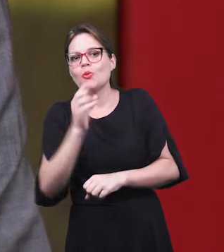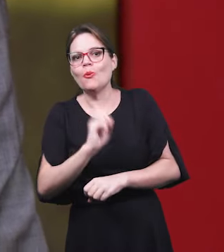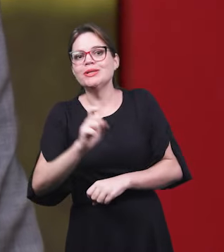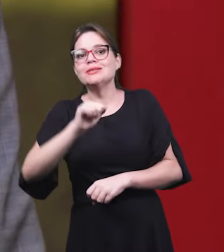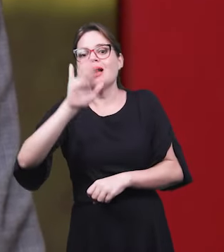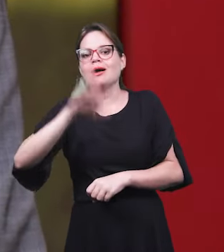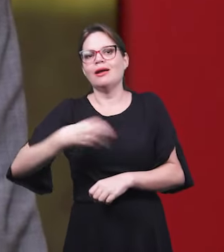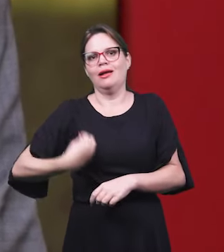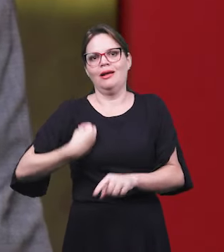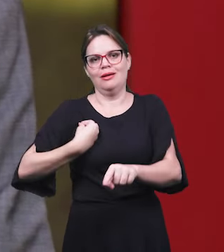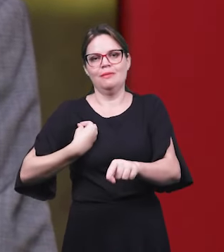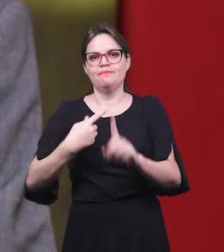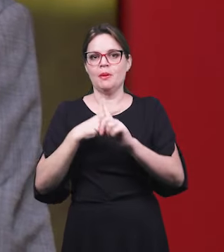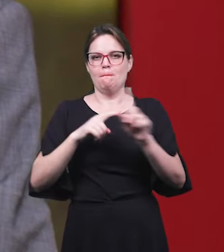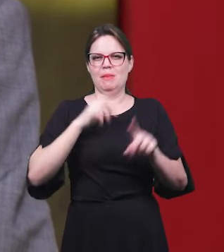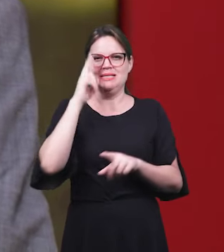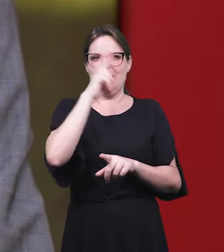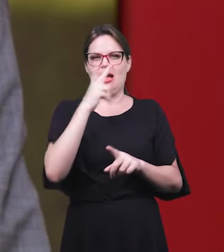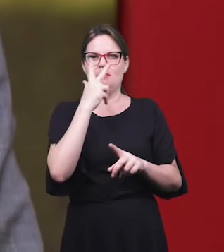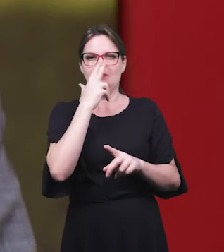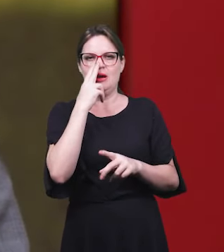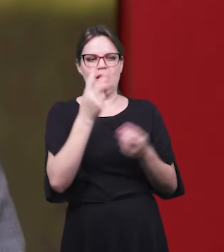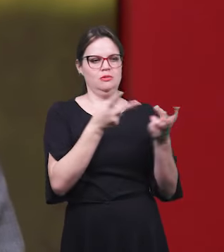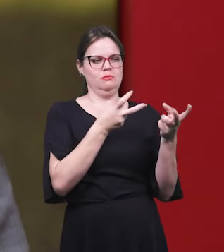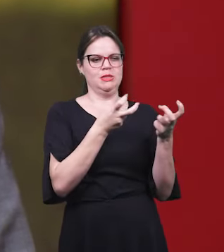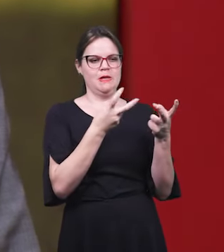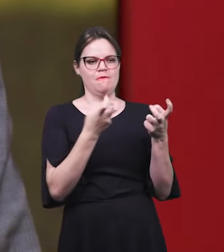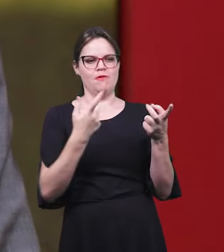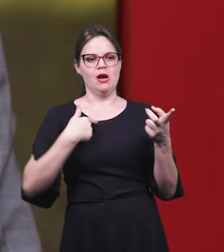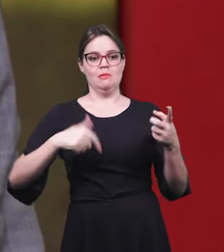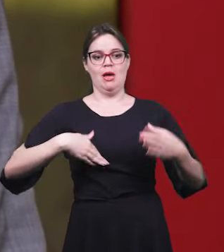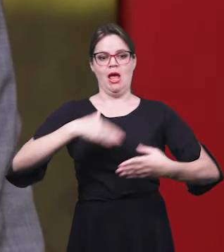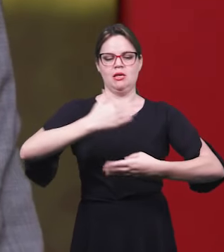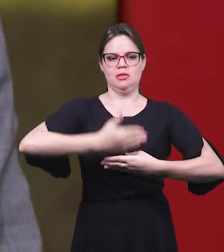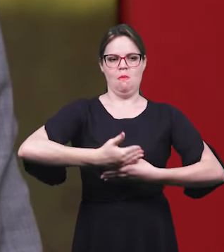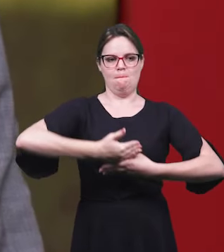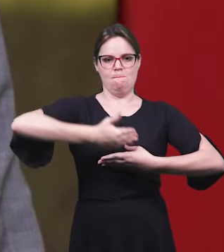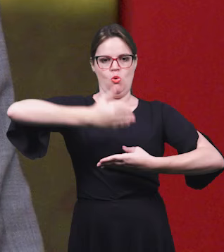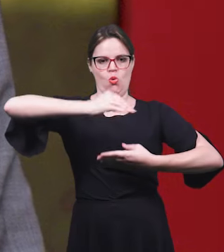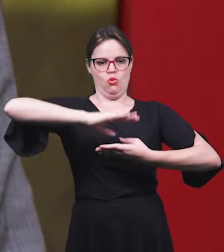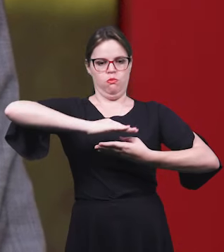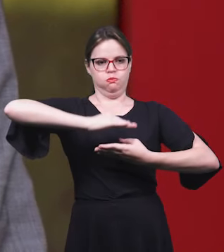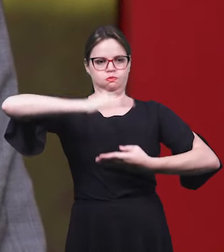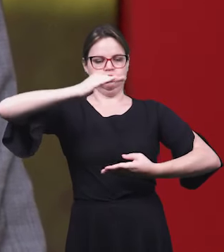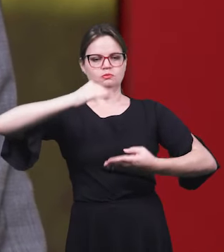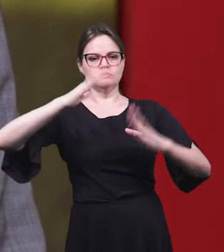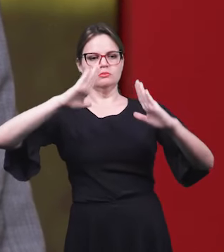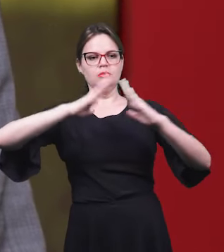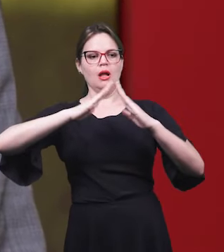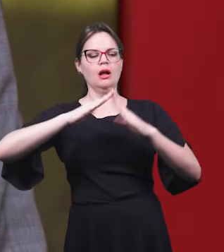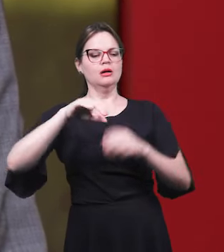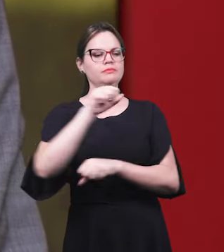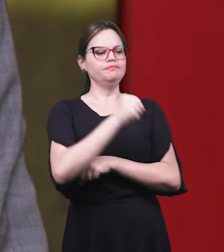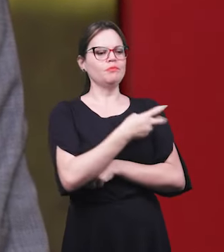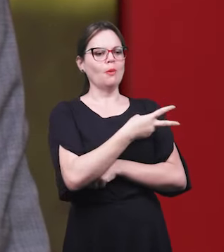não deixou passar a oportunidade. Nós temos de entender que o Senhor tem nos dado uma bênção para nós, para a nossa